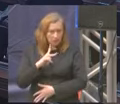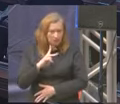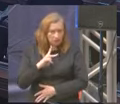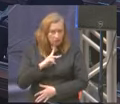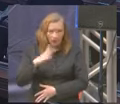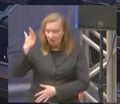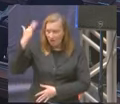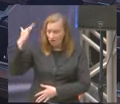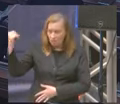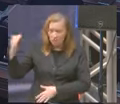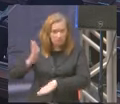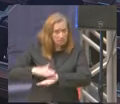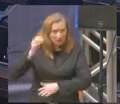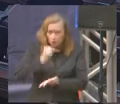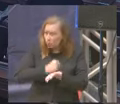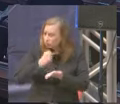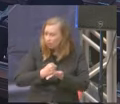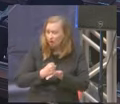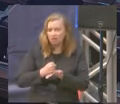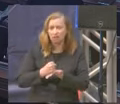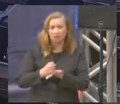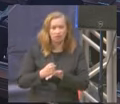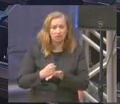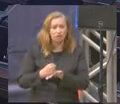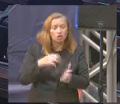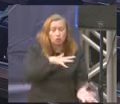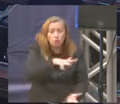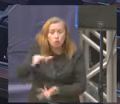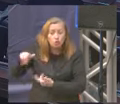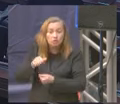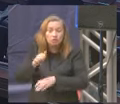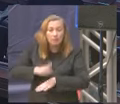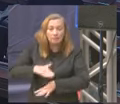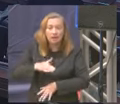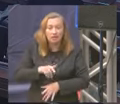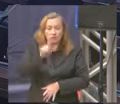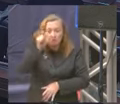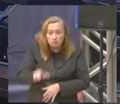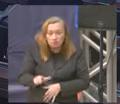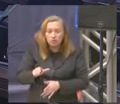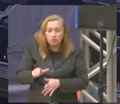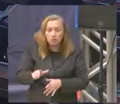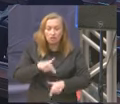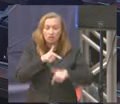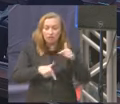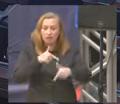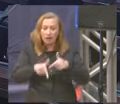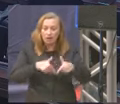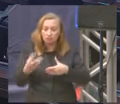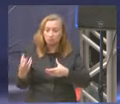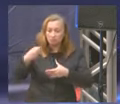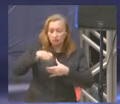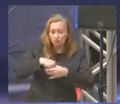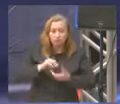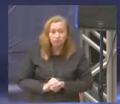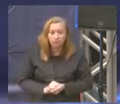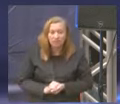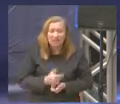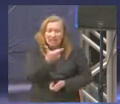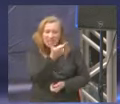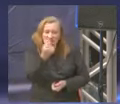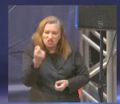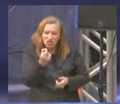que mais contratam no mundo, que tem mais pessoas contratadas. Okay? Das